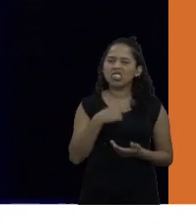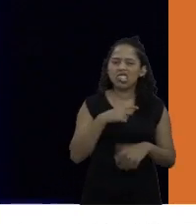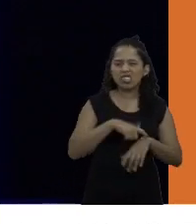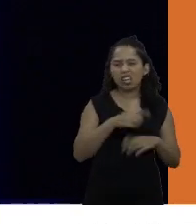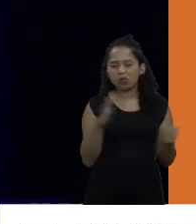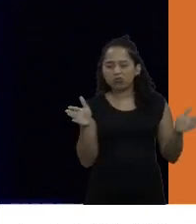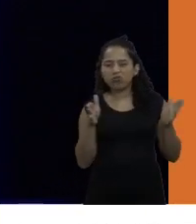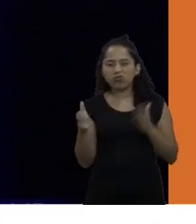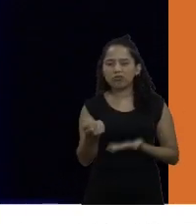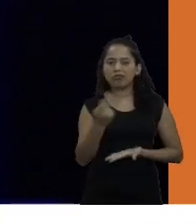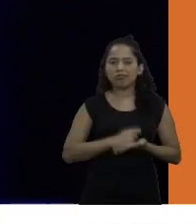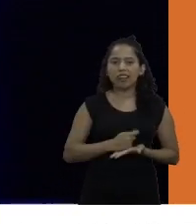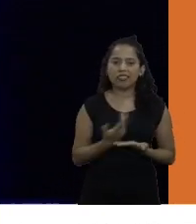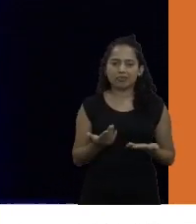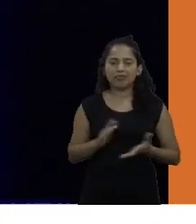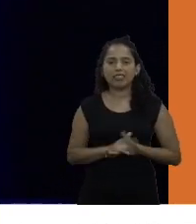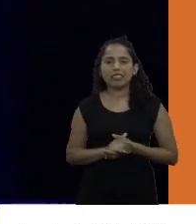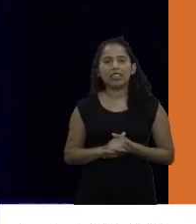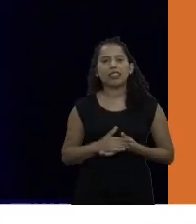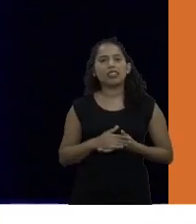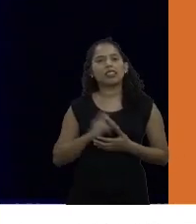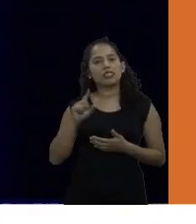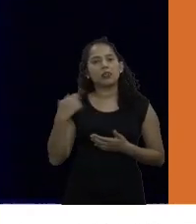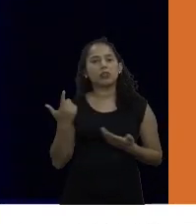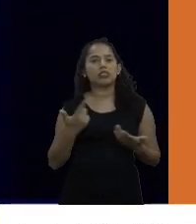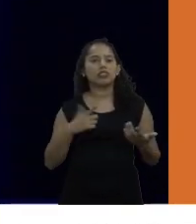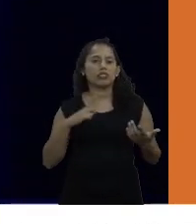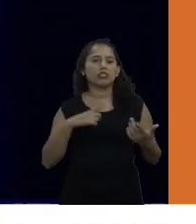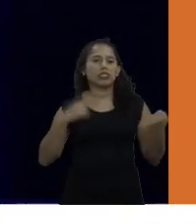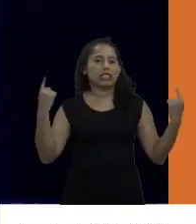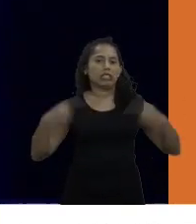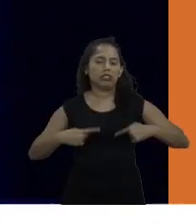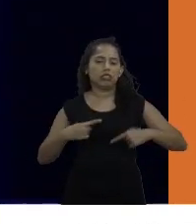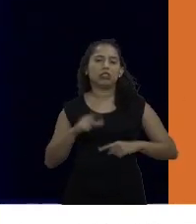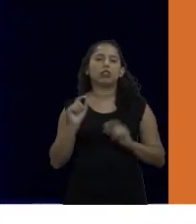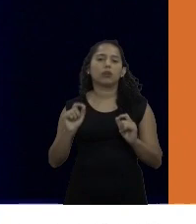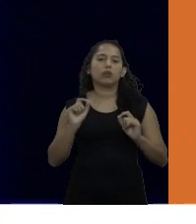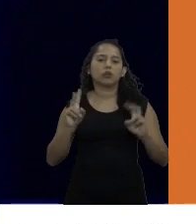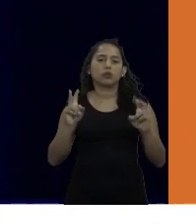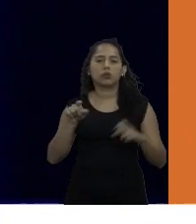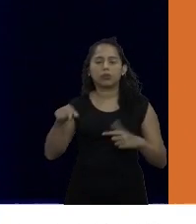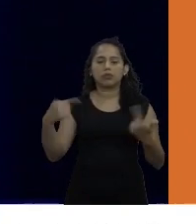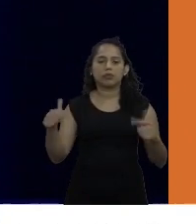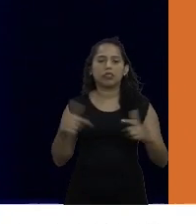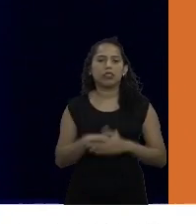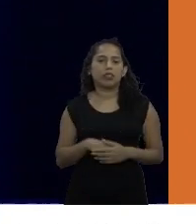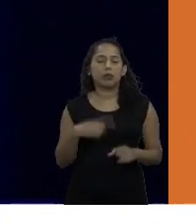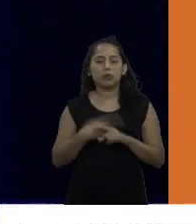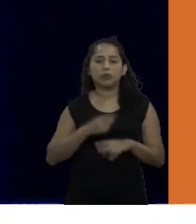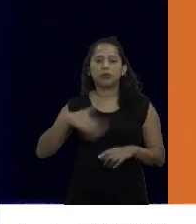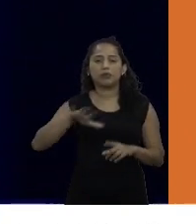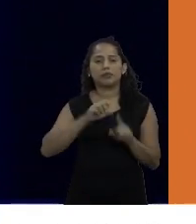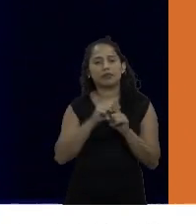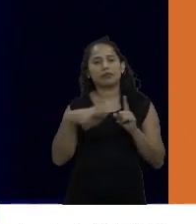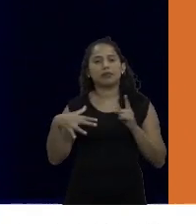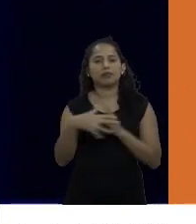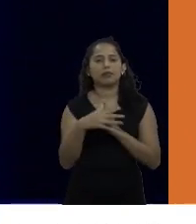vou embora. Então, a gente tem um desafio imenso com relação ao trabalho, porque nós somos uma